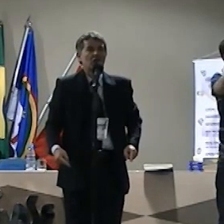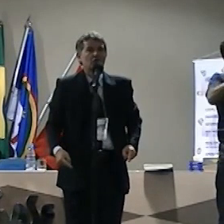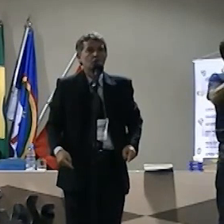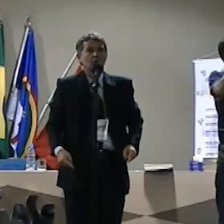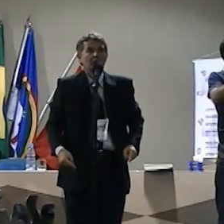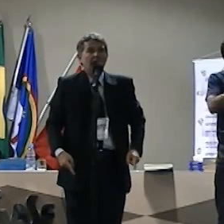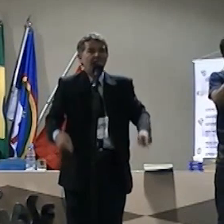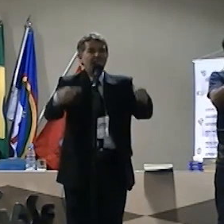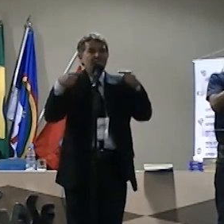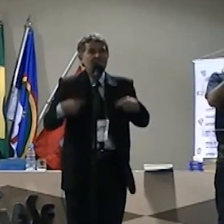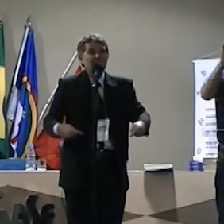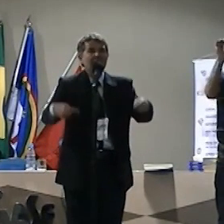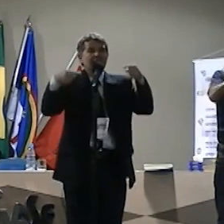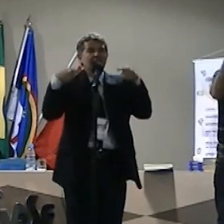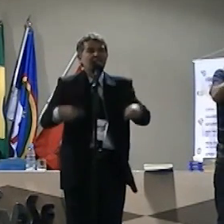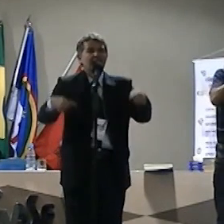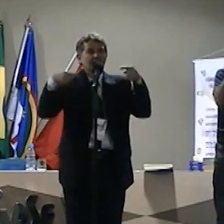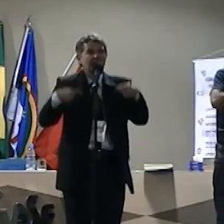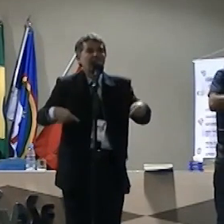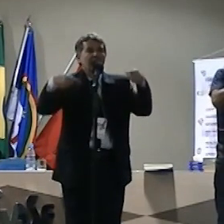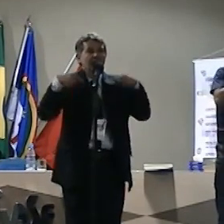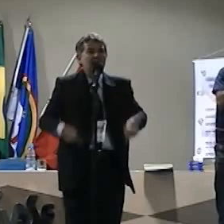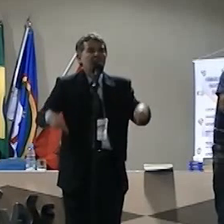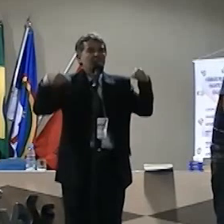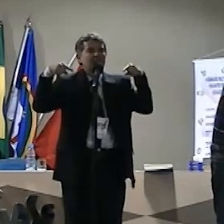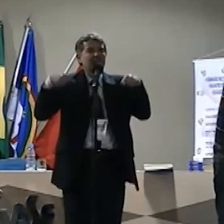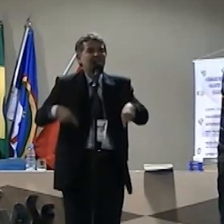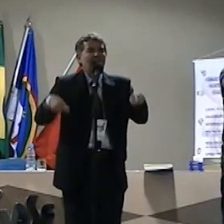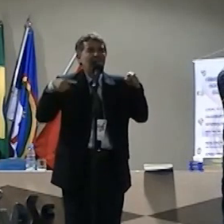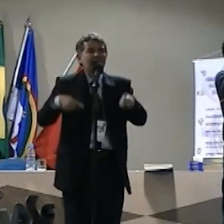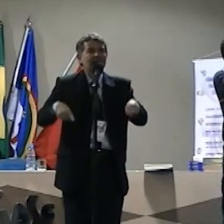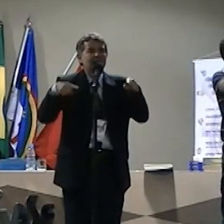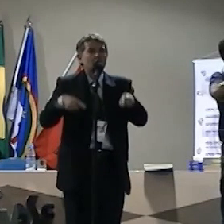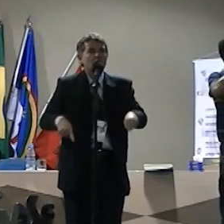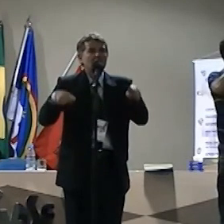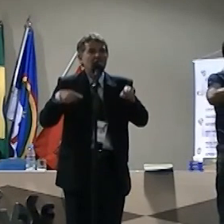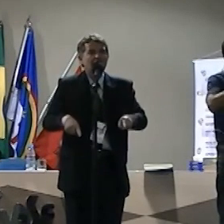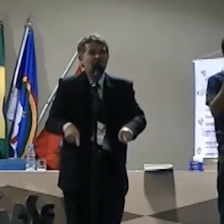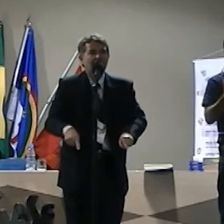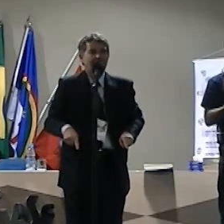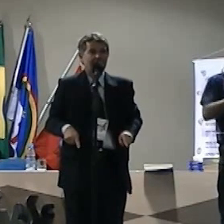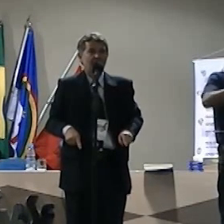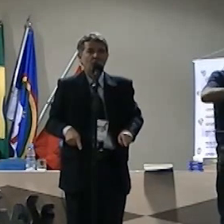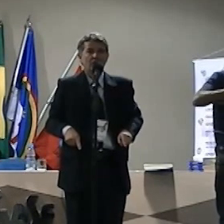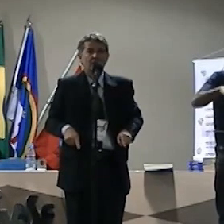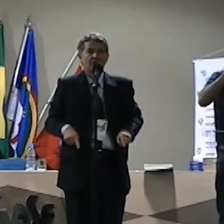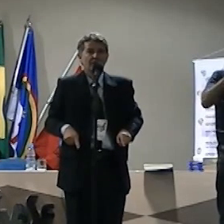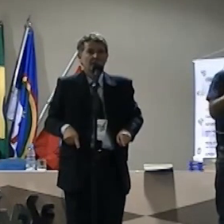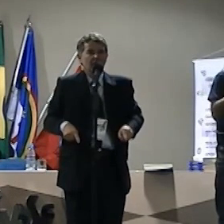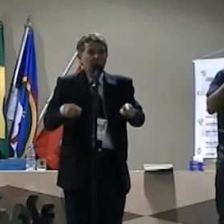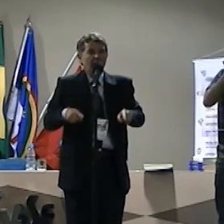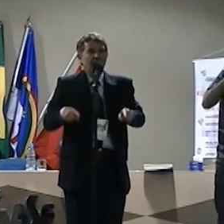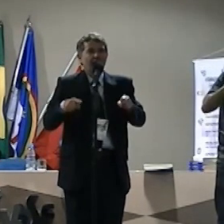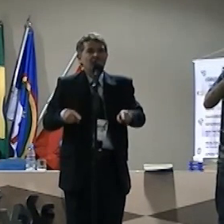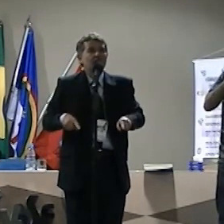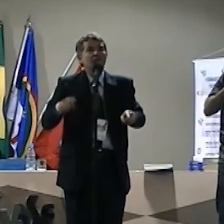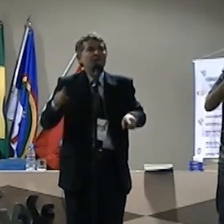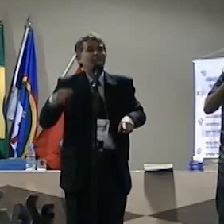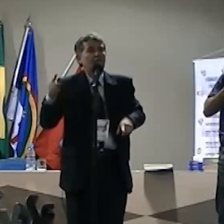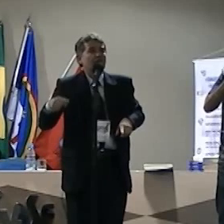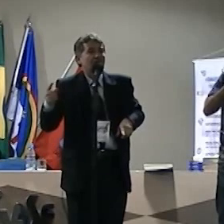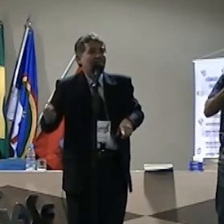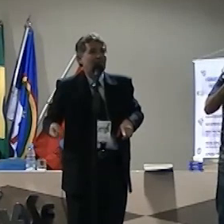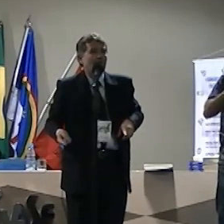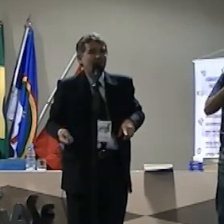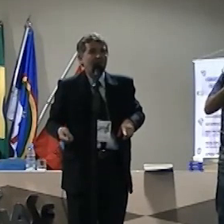o início. A família tem que aprender Libras para ensinar a criança surda desde que ela nasceu. E não ficar achando que